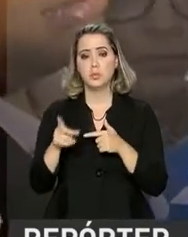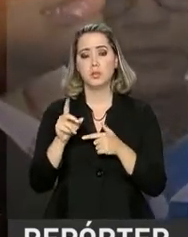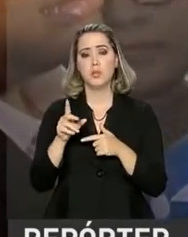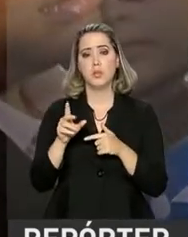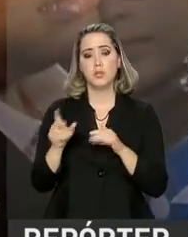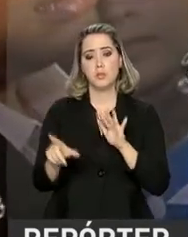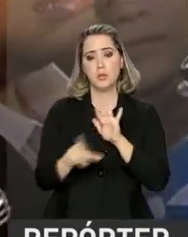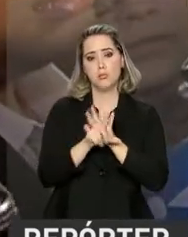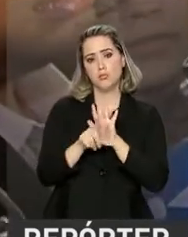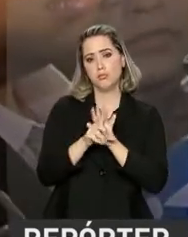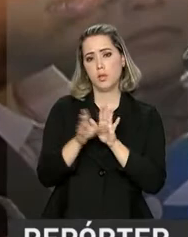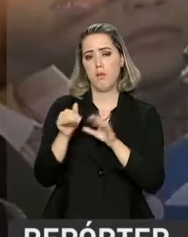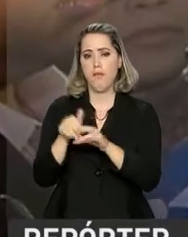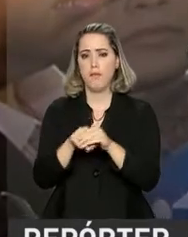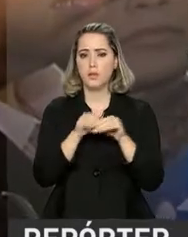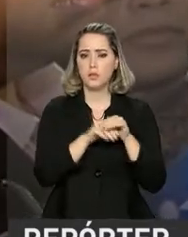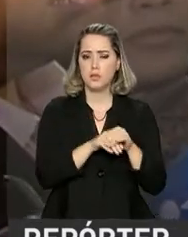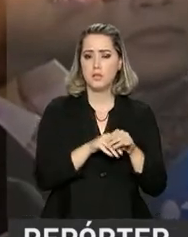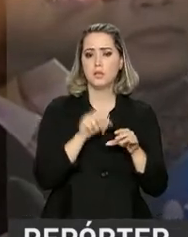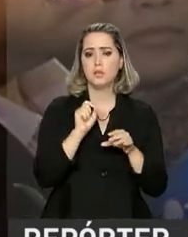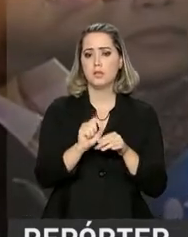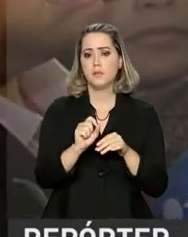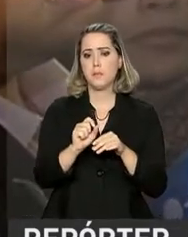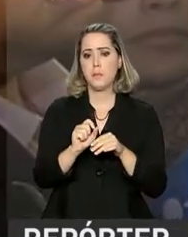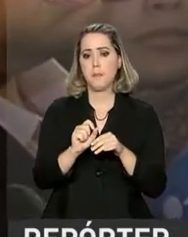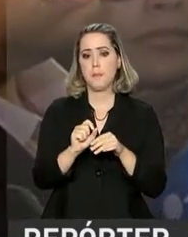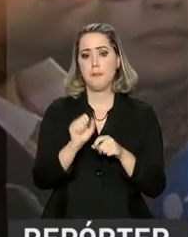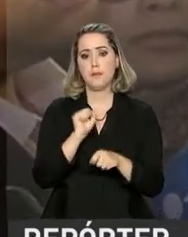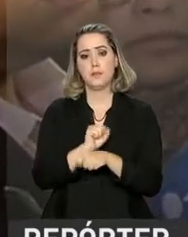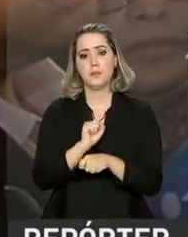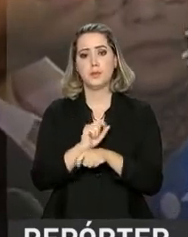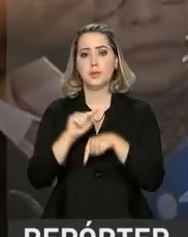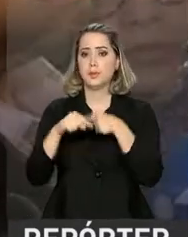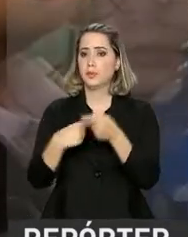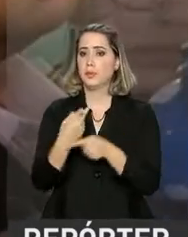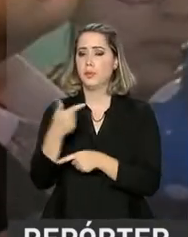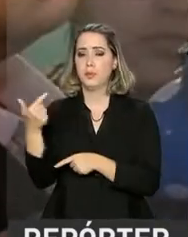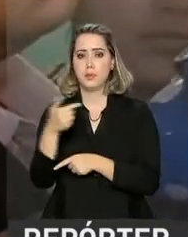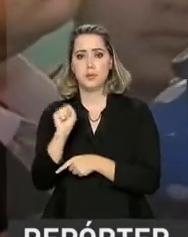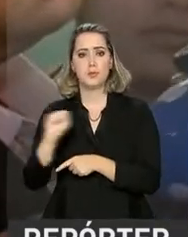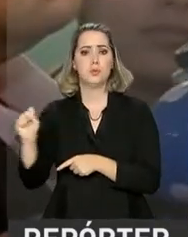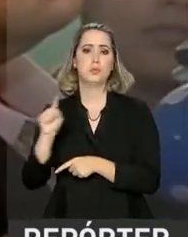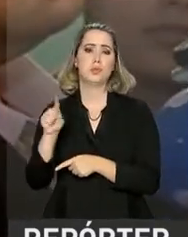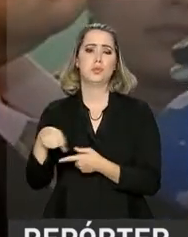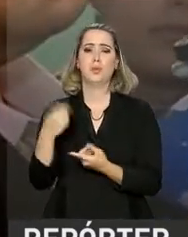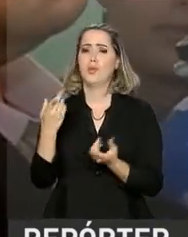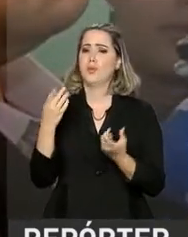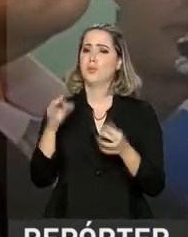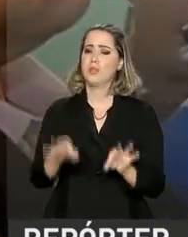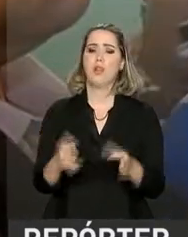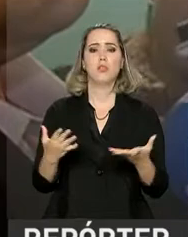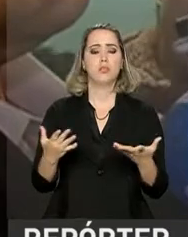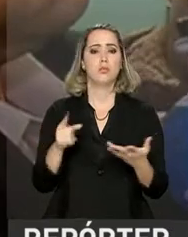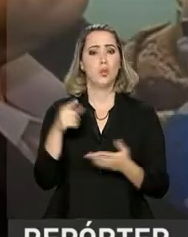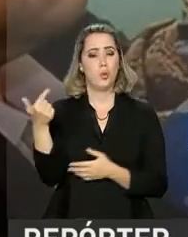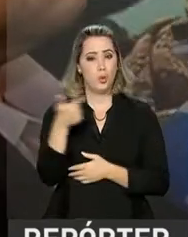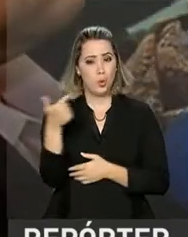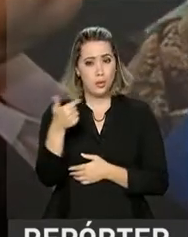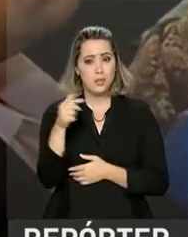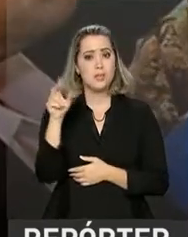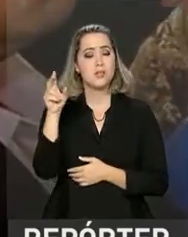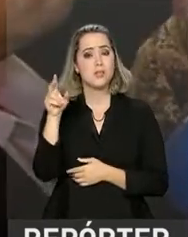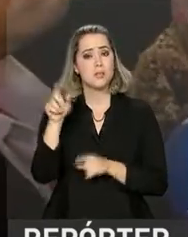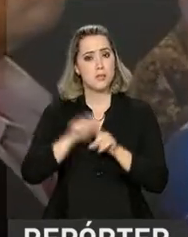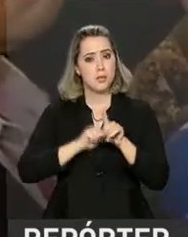alguma reforma, alguma votação importante for deixada para agosto, não é o ideal. Esses dois meses pode sim